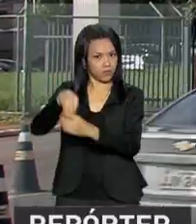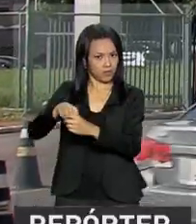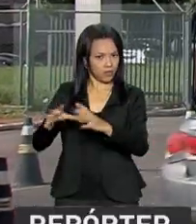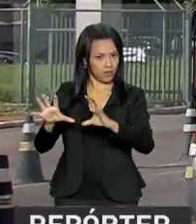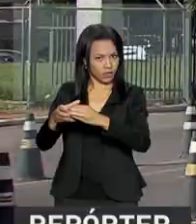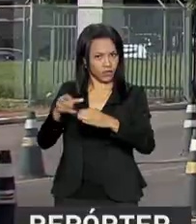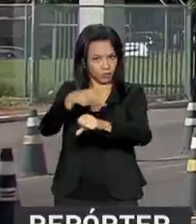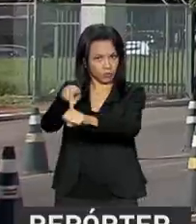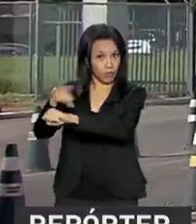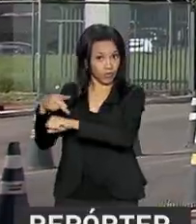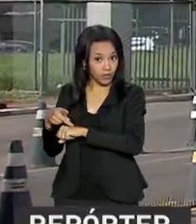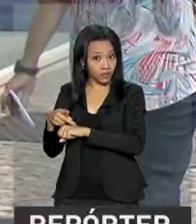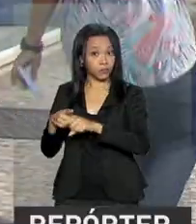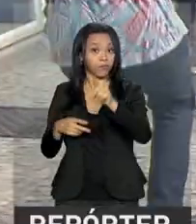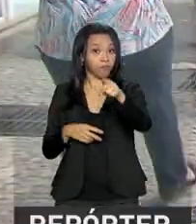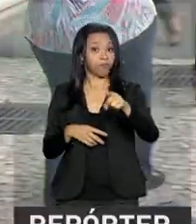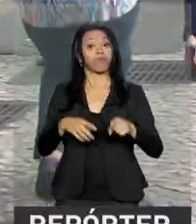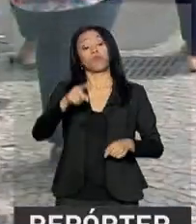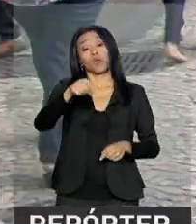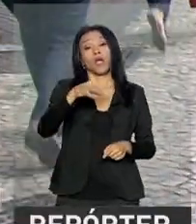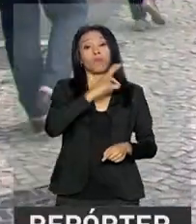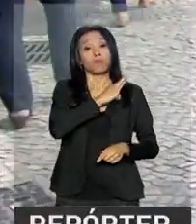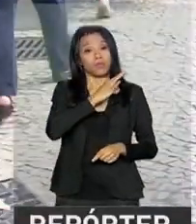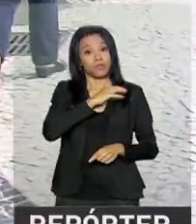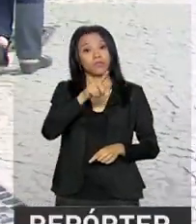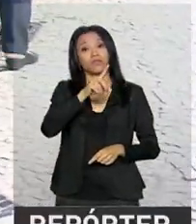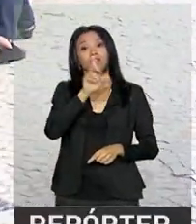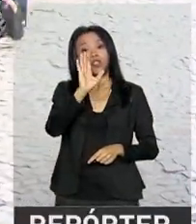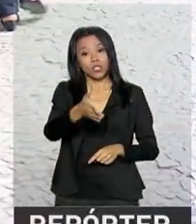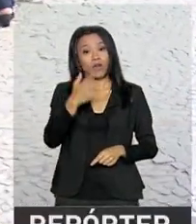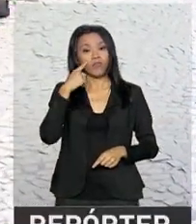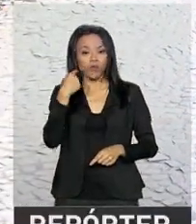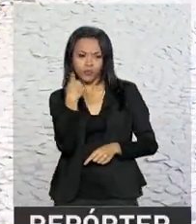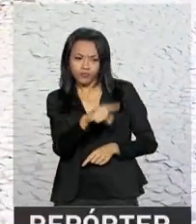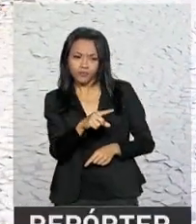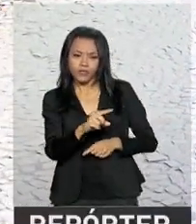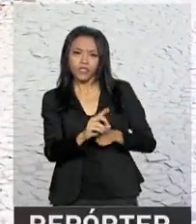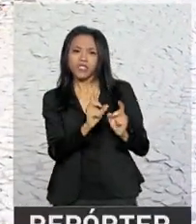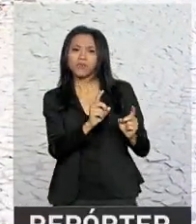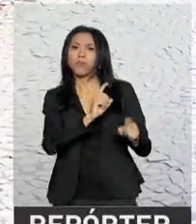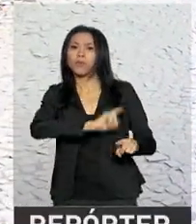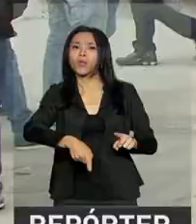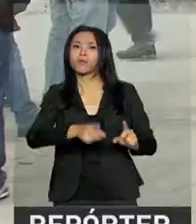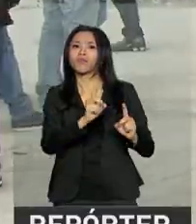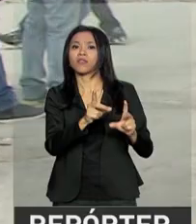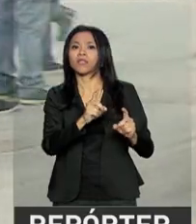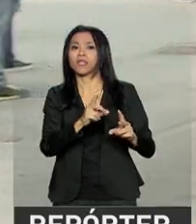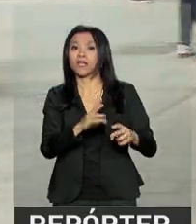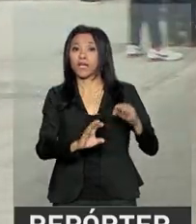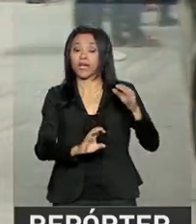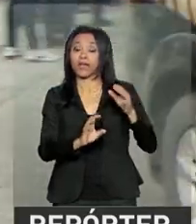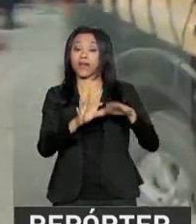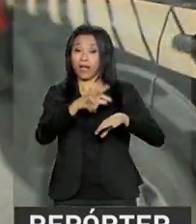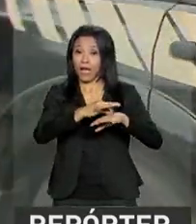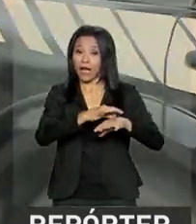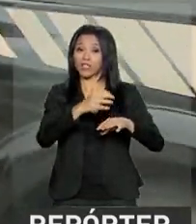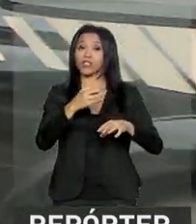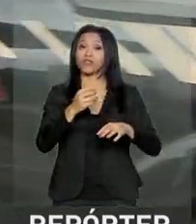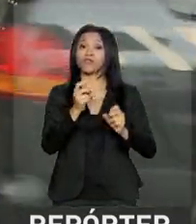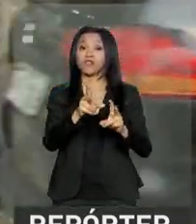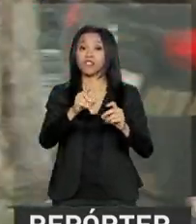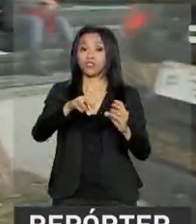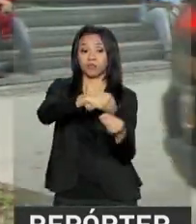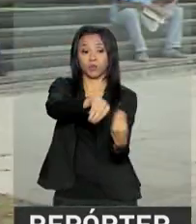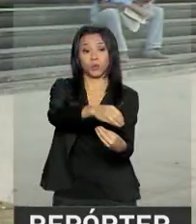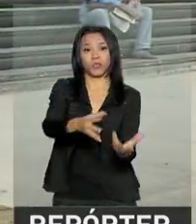deflagrou operações para investigar empresas acusadas de vender carne é adulterada e de fraudar resultados laboratoriais